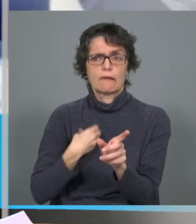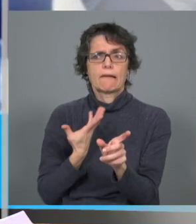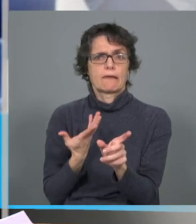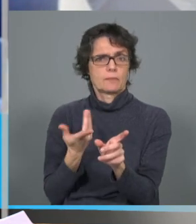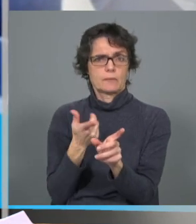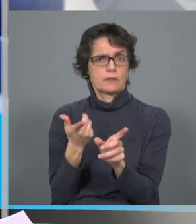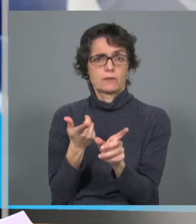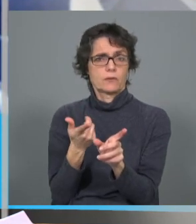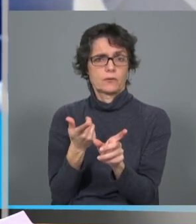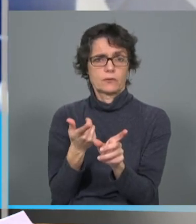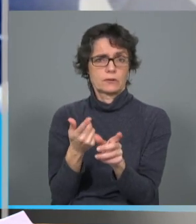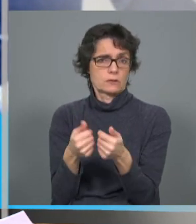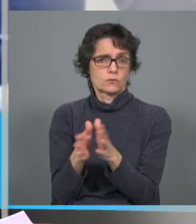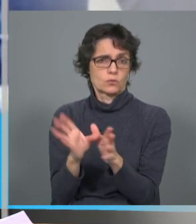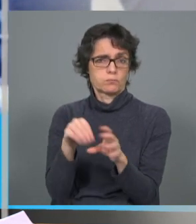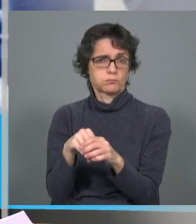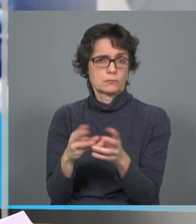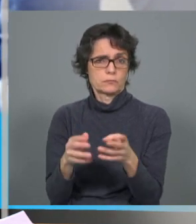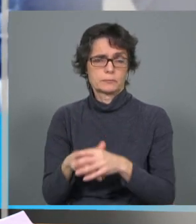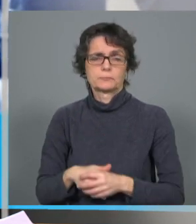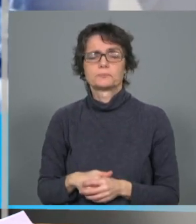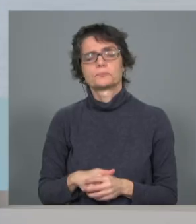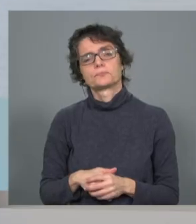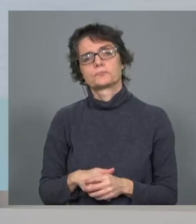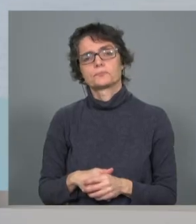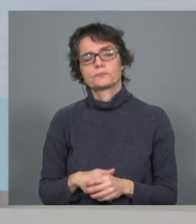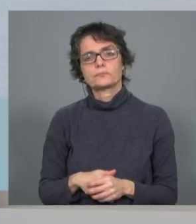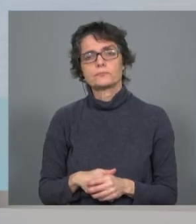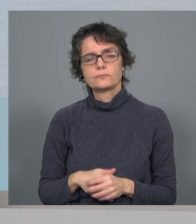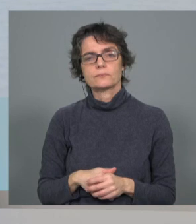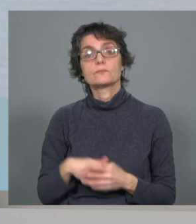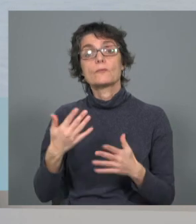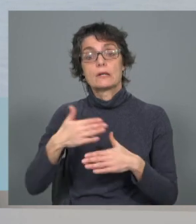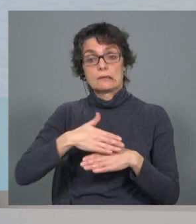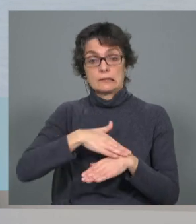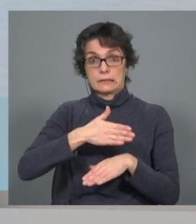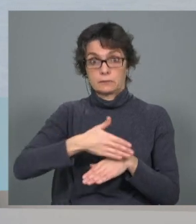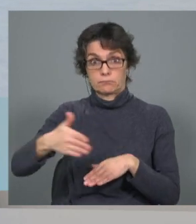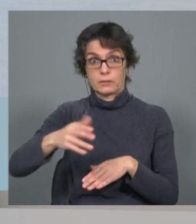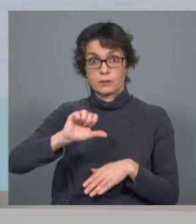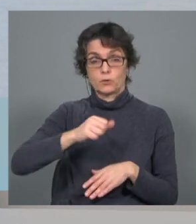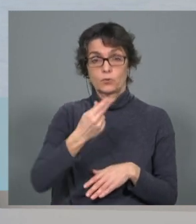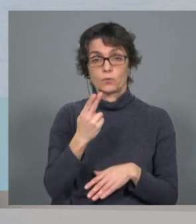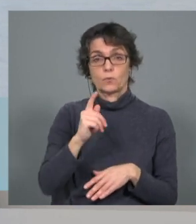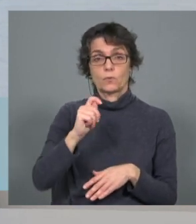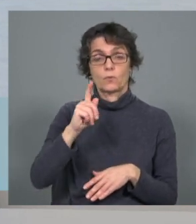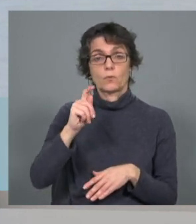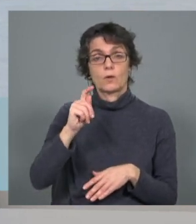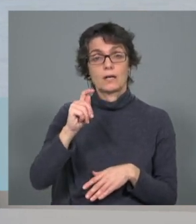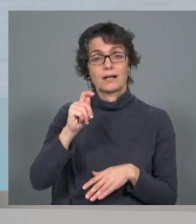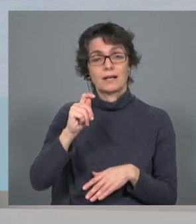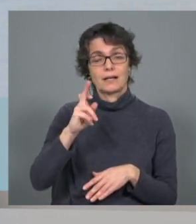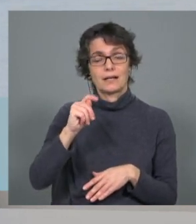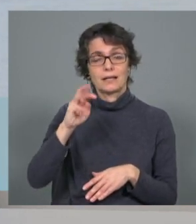quem faz caridade, quem faz o bem. Um dos gestos que marca esta Quaresma é precisamente essa opção de